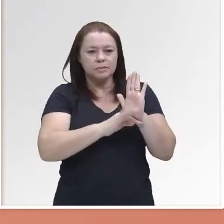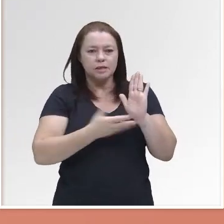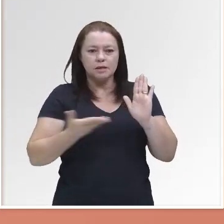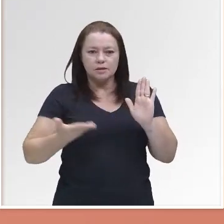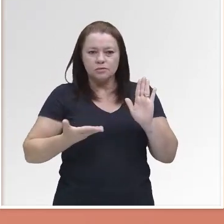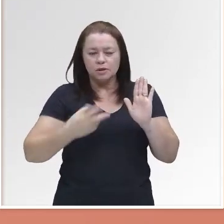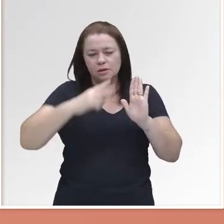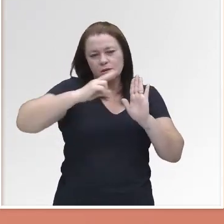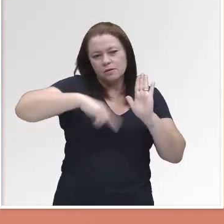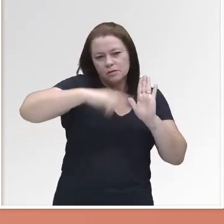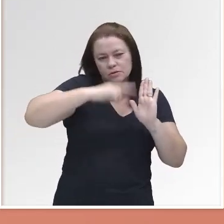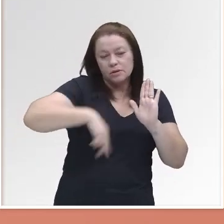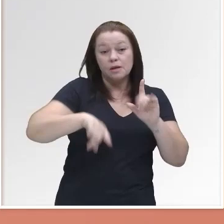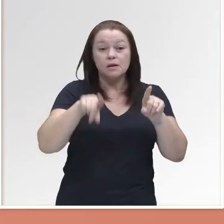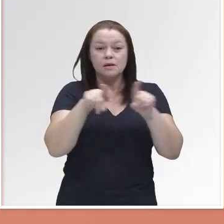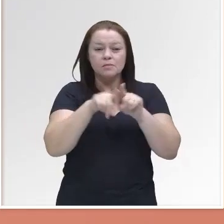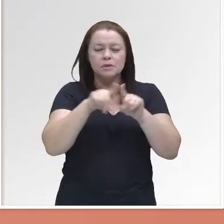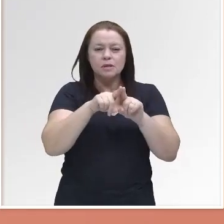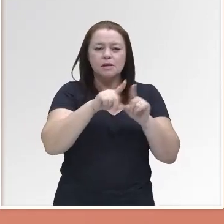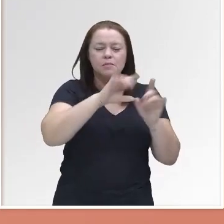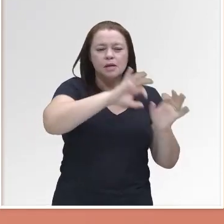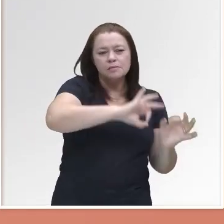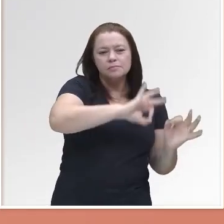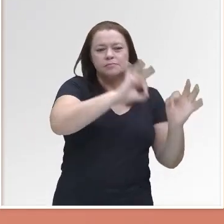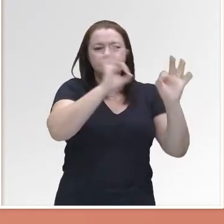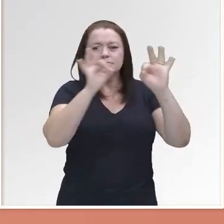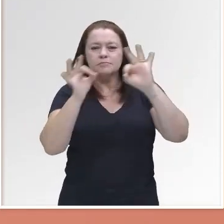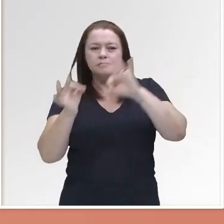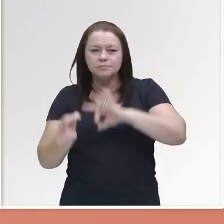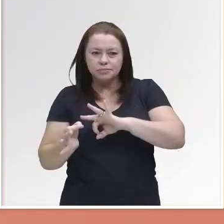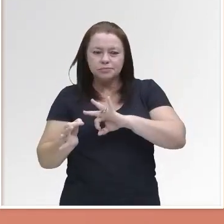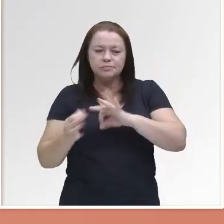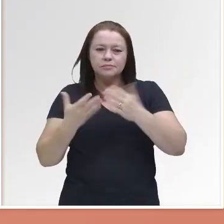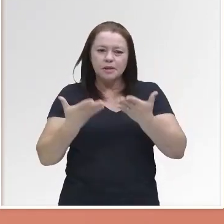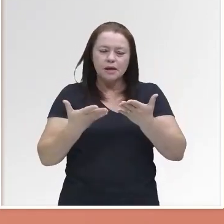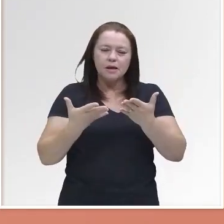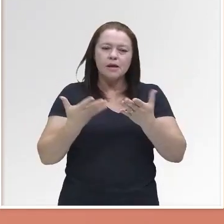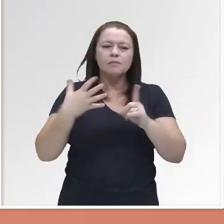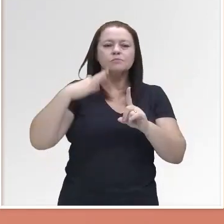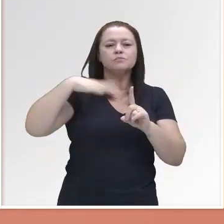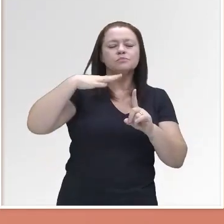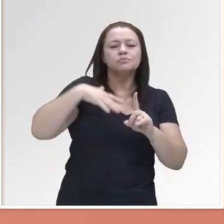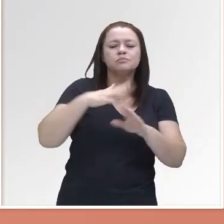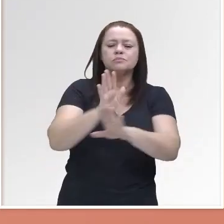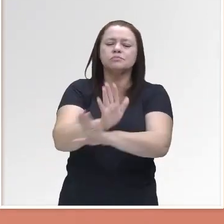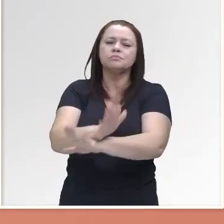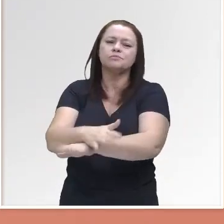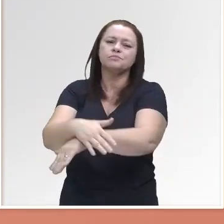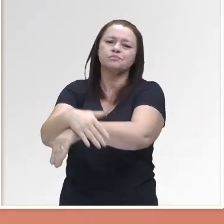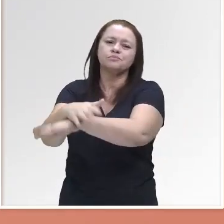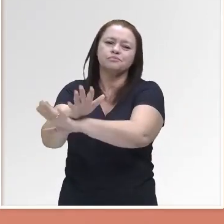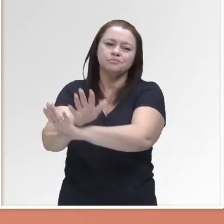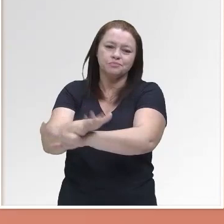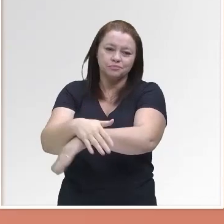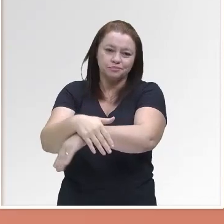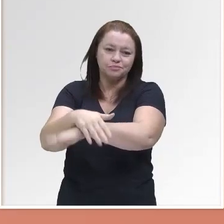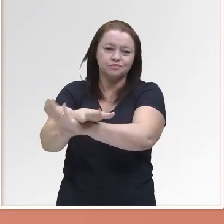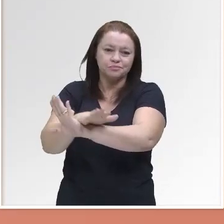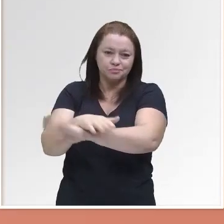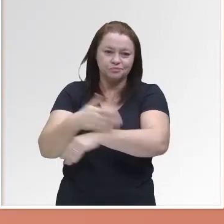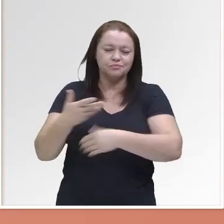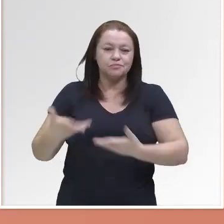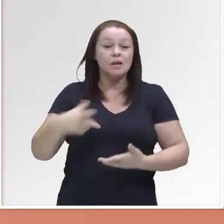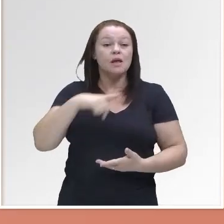e também assistimos esse conto foi um conto de fadas chamado A Pequena Sereia. A Pequena Sereia tinha